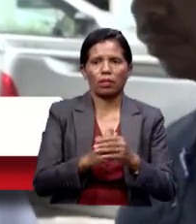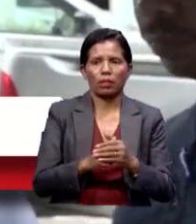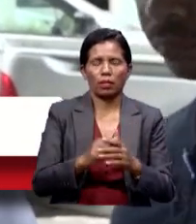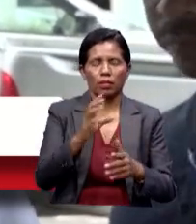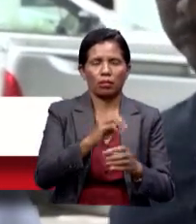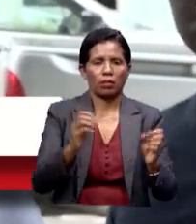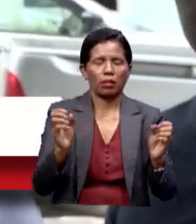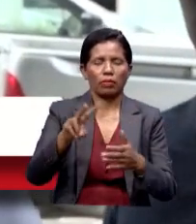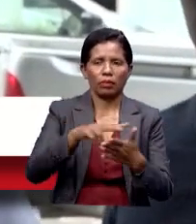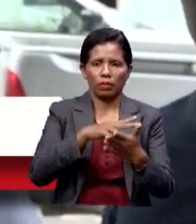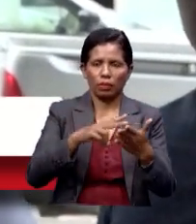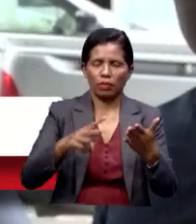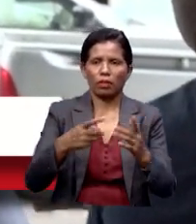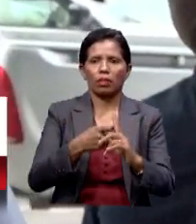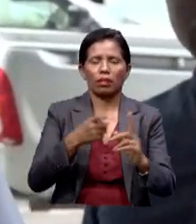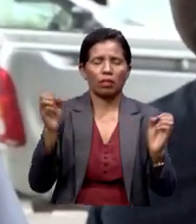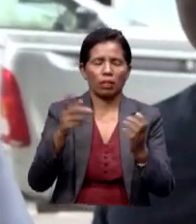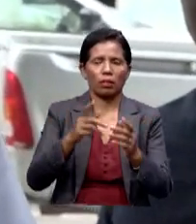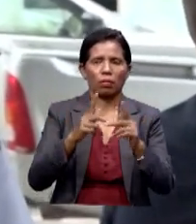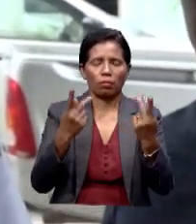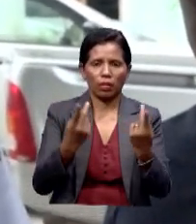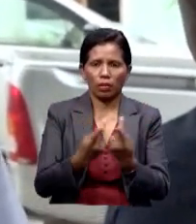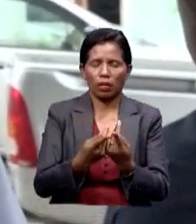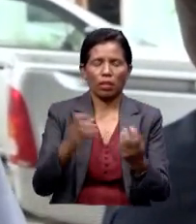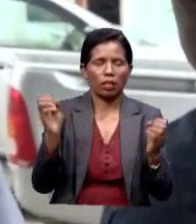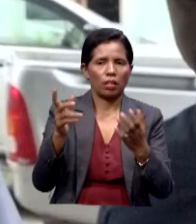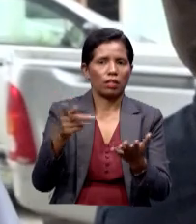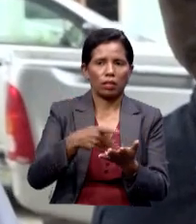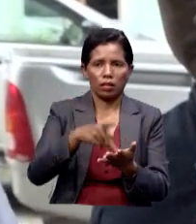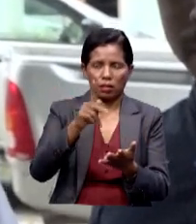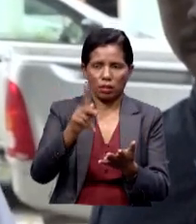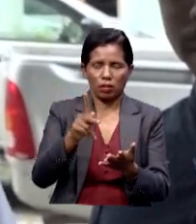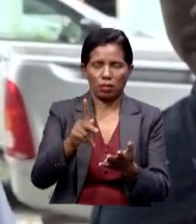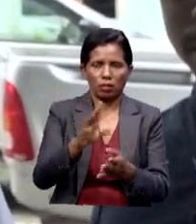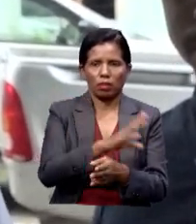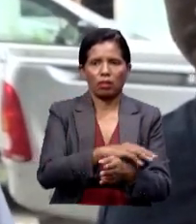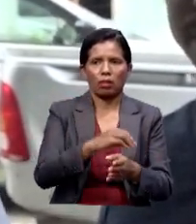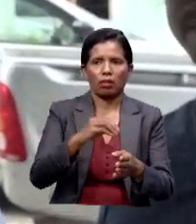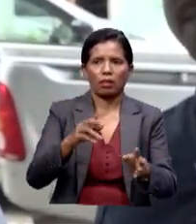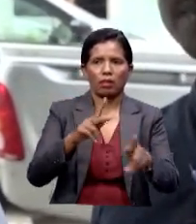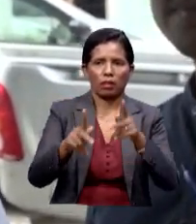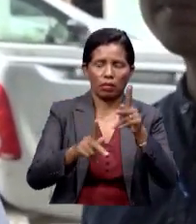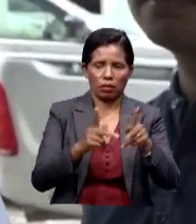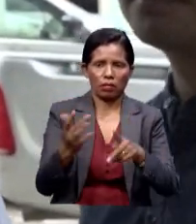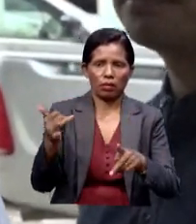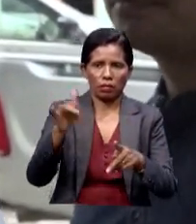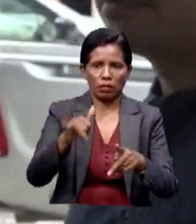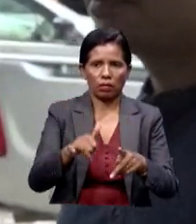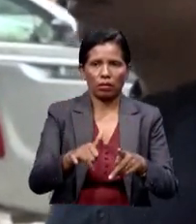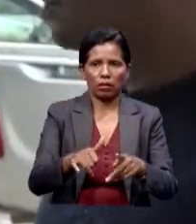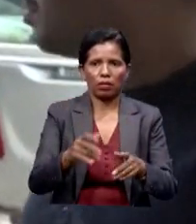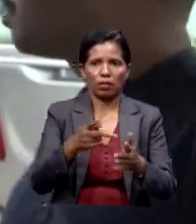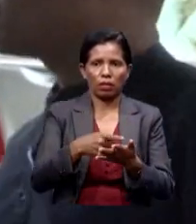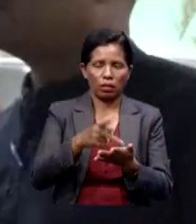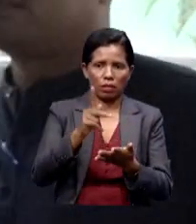incumprimento da NB, a companhia Bedford viola a minha obrigação, será, ato selo